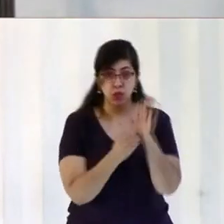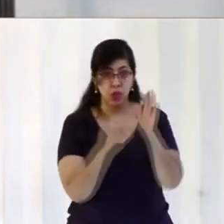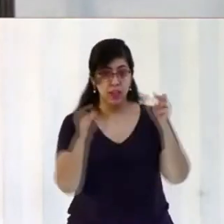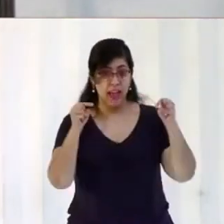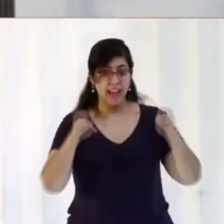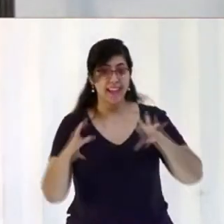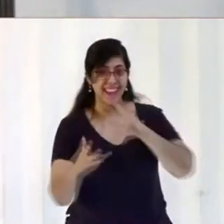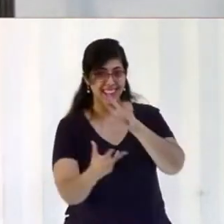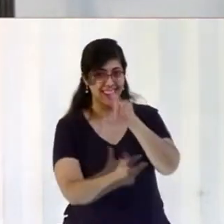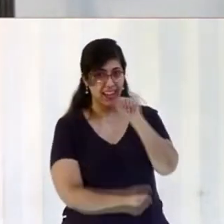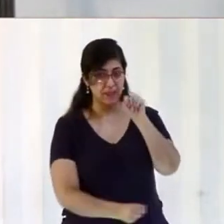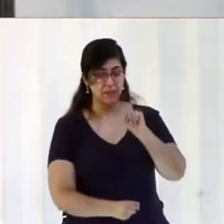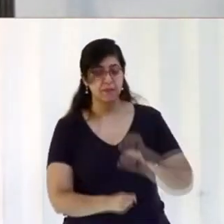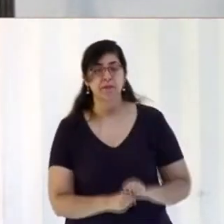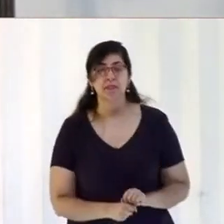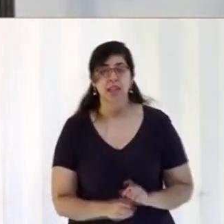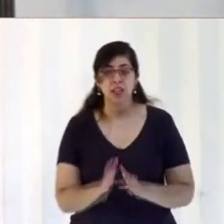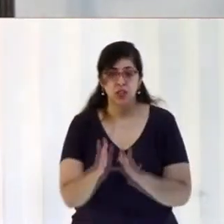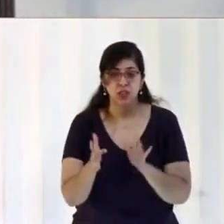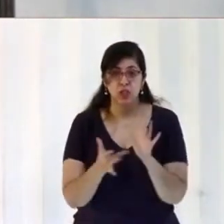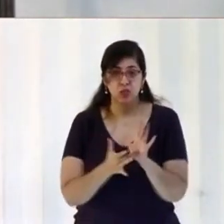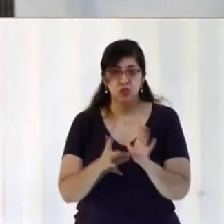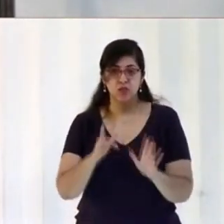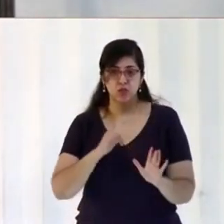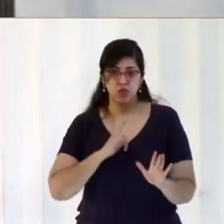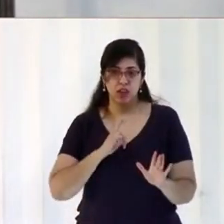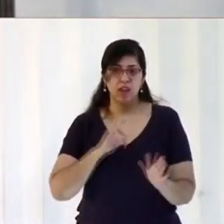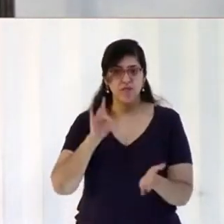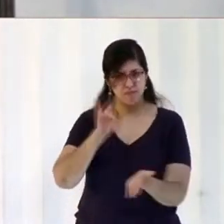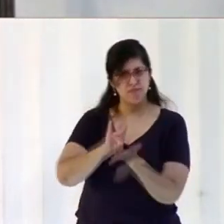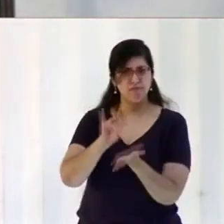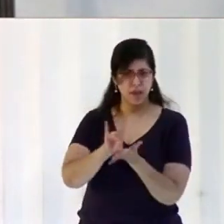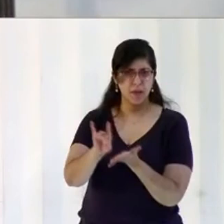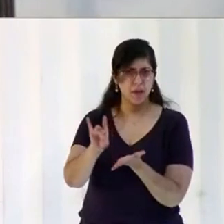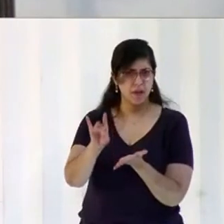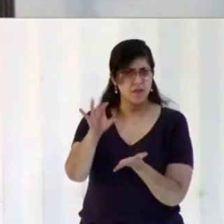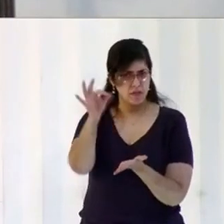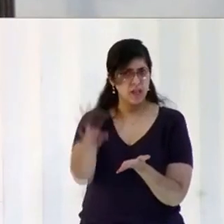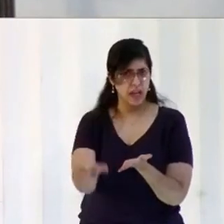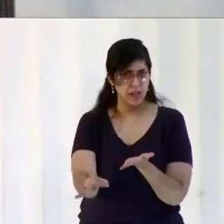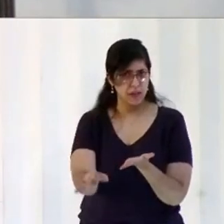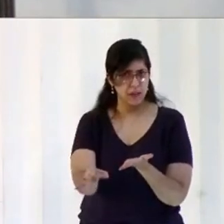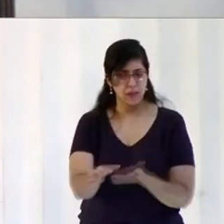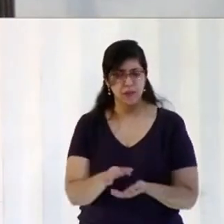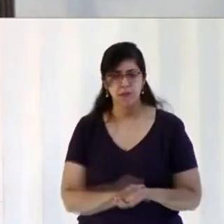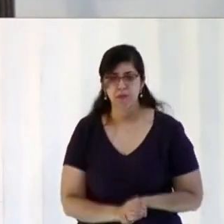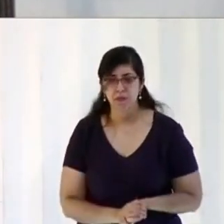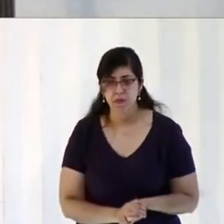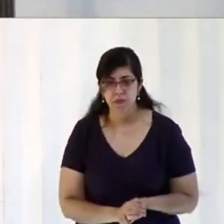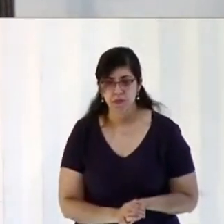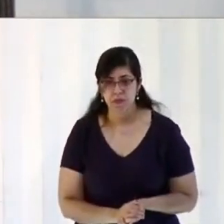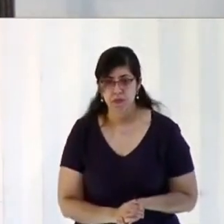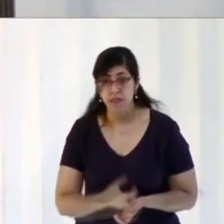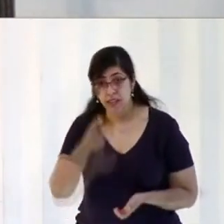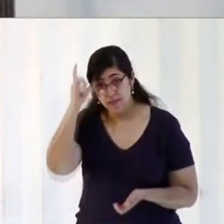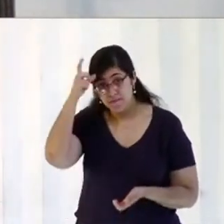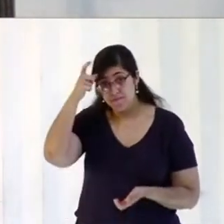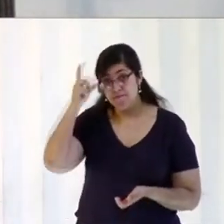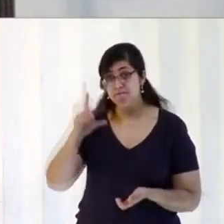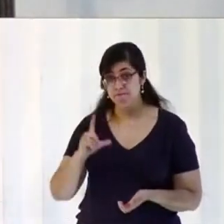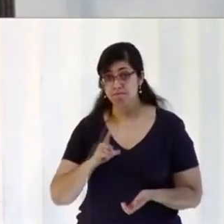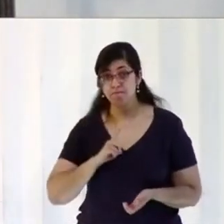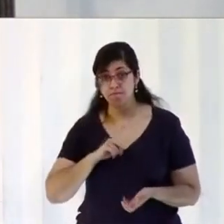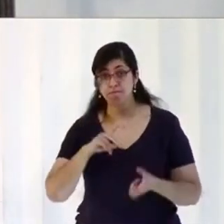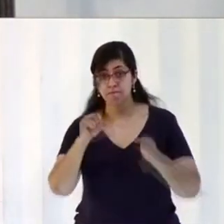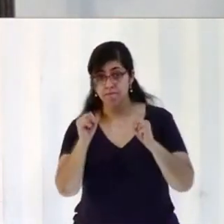de Jesus, a oposição era visível, clara. Os espíritos foram liberados por este poder